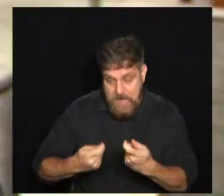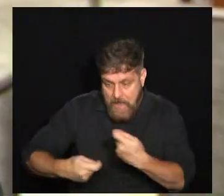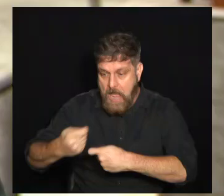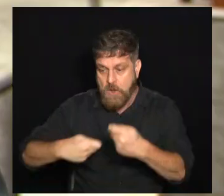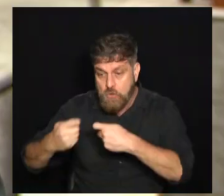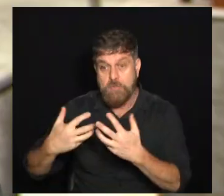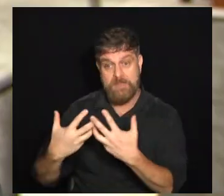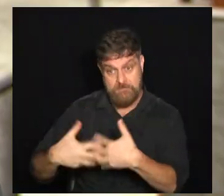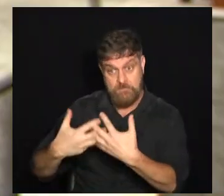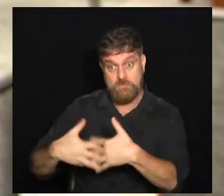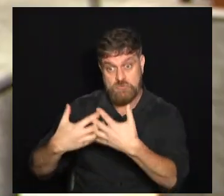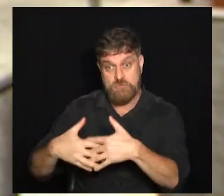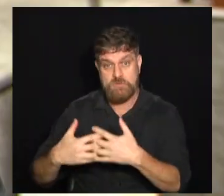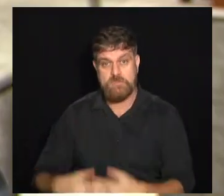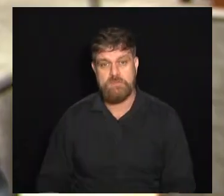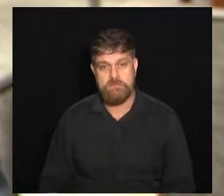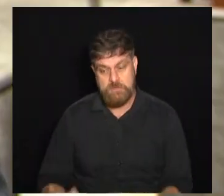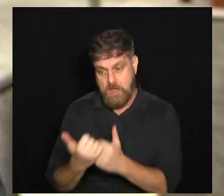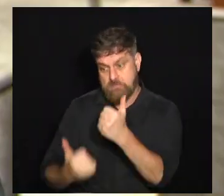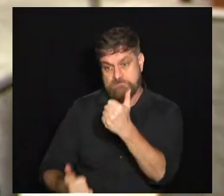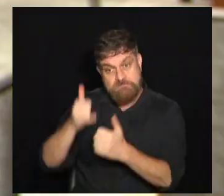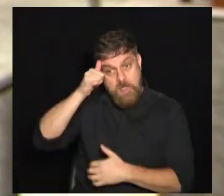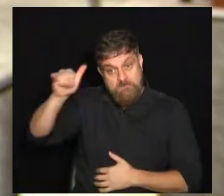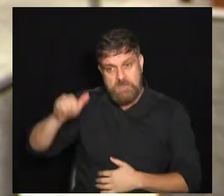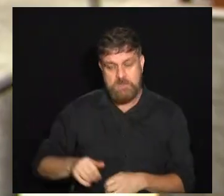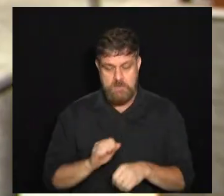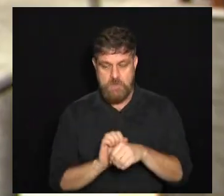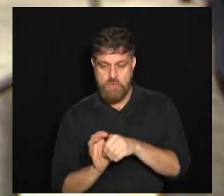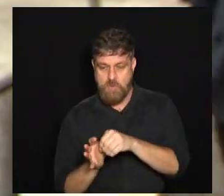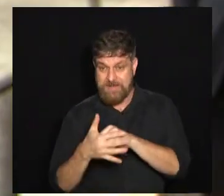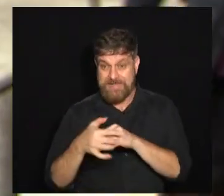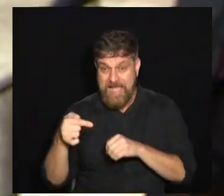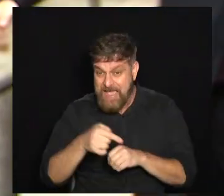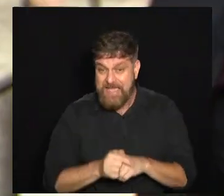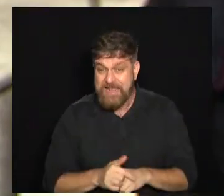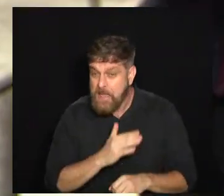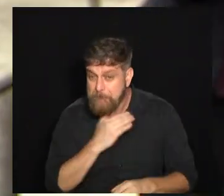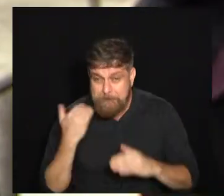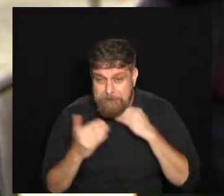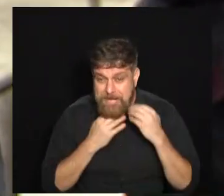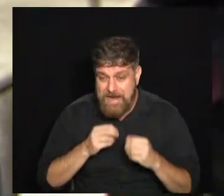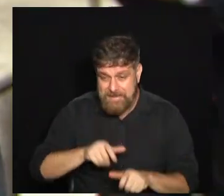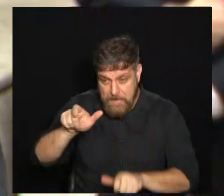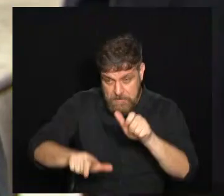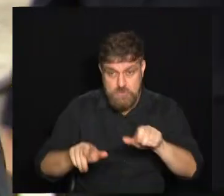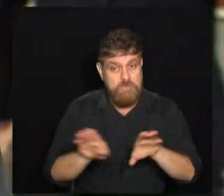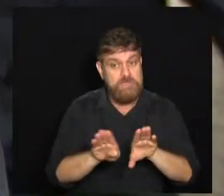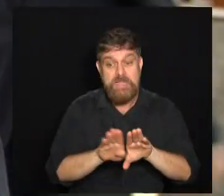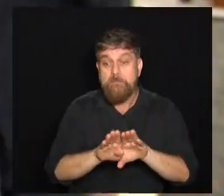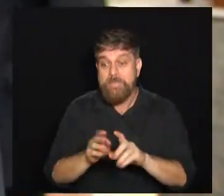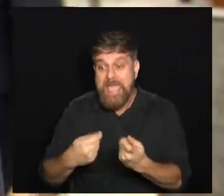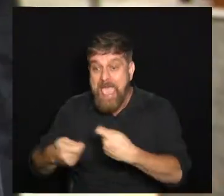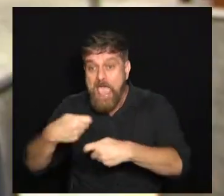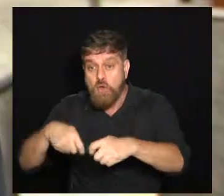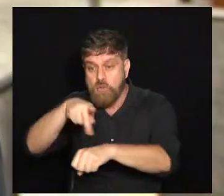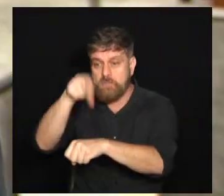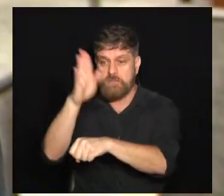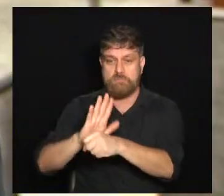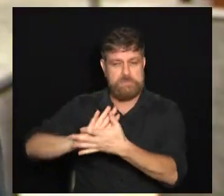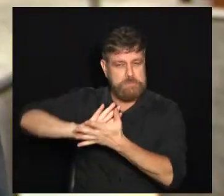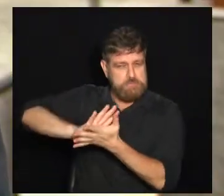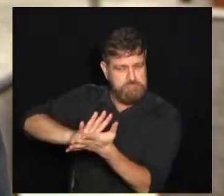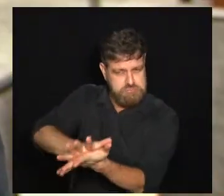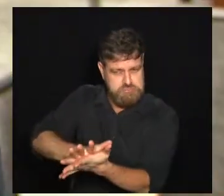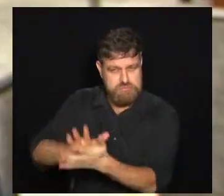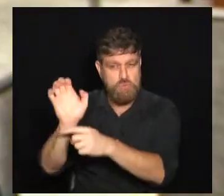cidade funcionando. O coronavírus, eu costumo dizer que ele não mata só pessoas, ele mata a economia de um país, de um